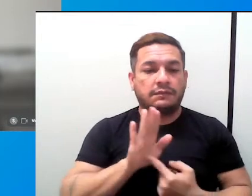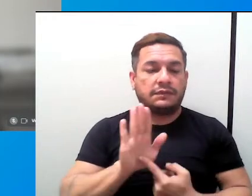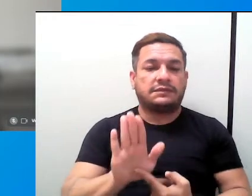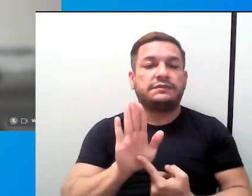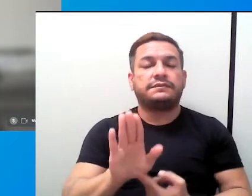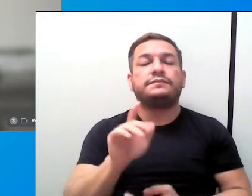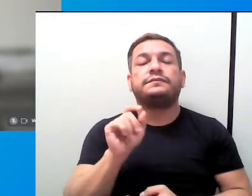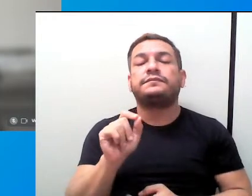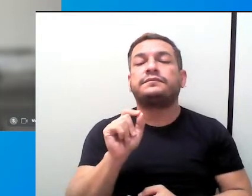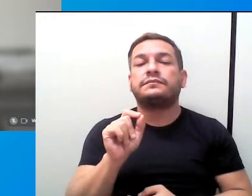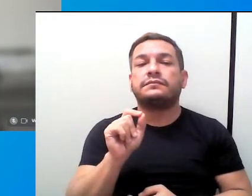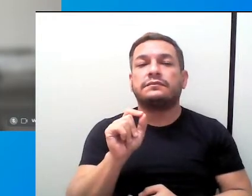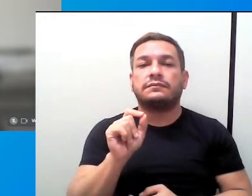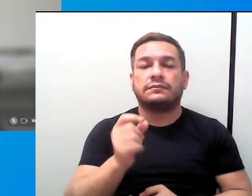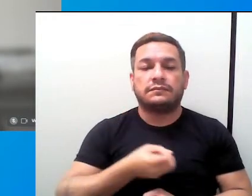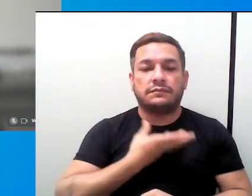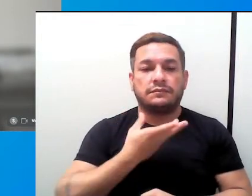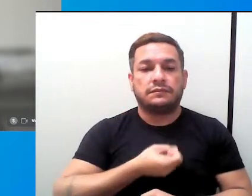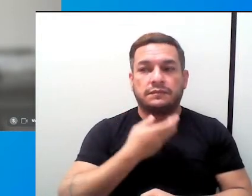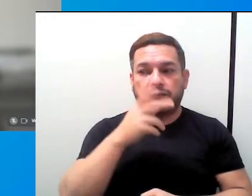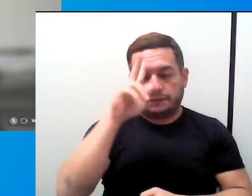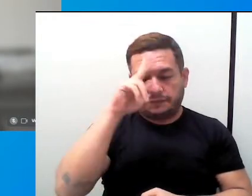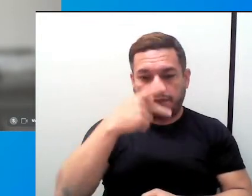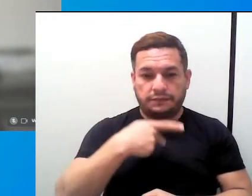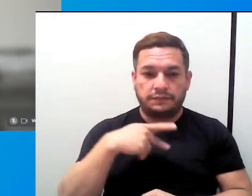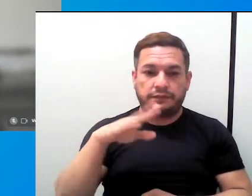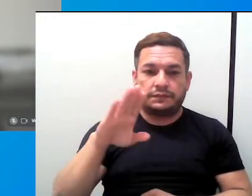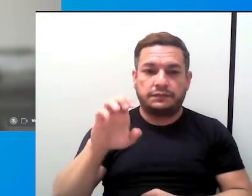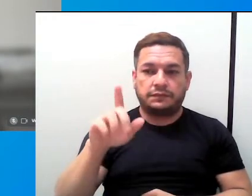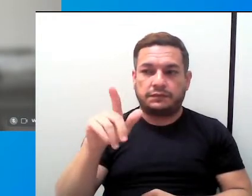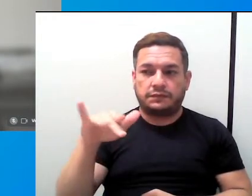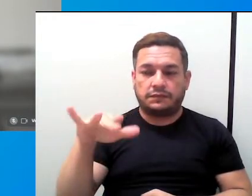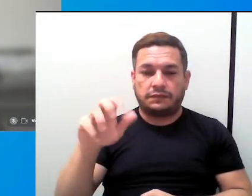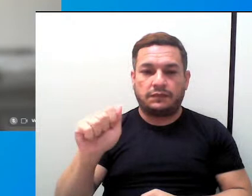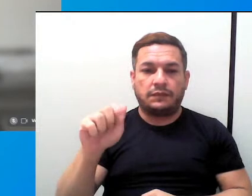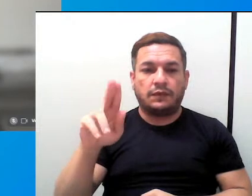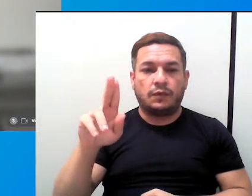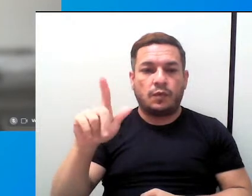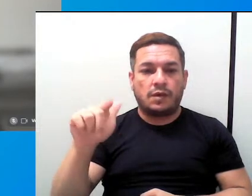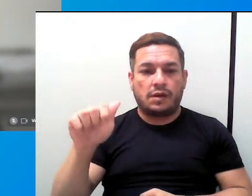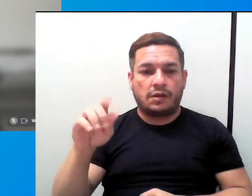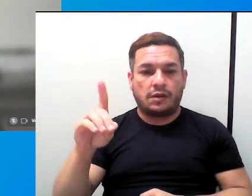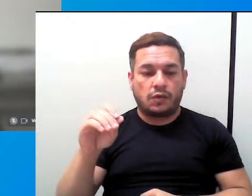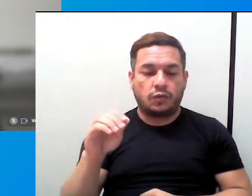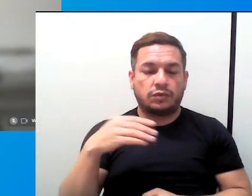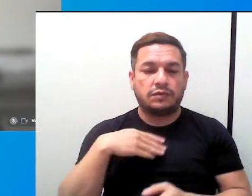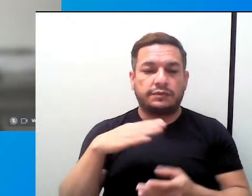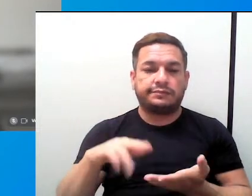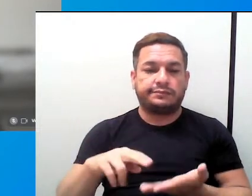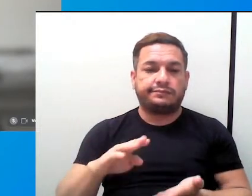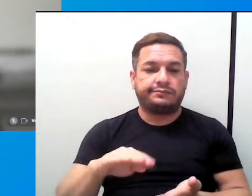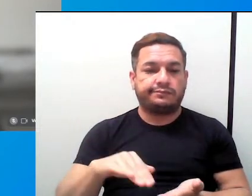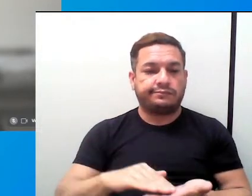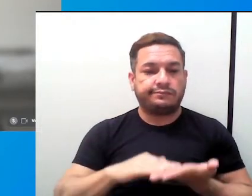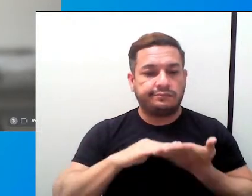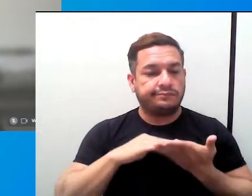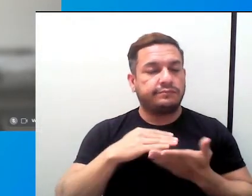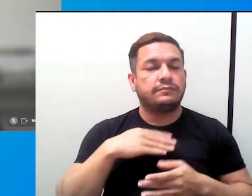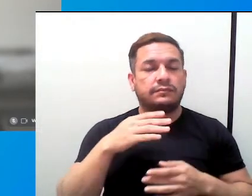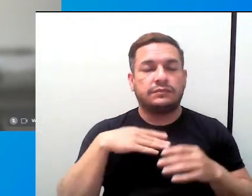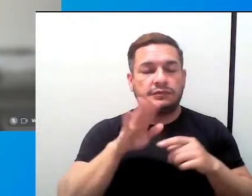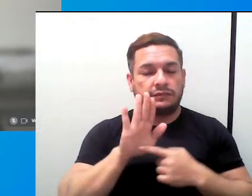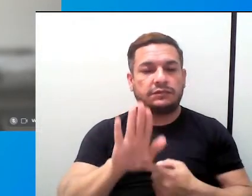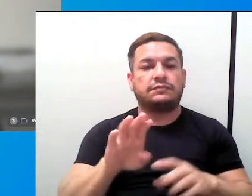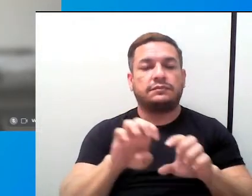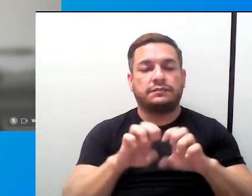da poesia autoral da Cecília Ugaldi, que gentilmente nos encaminhou para apresentarmos aqui no nosso